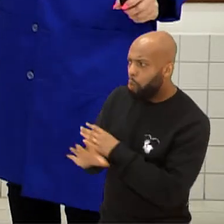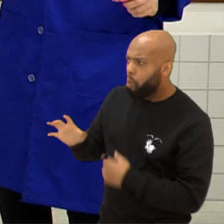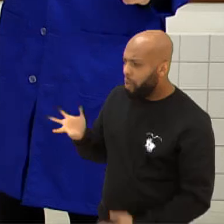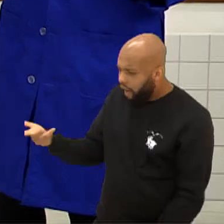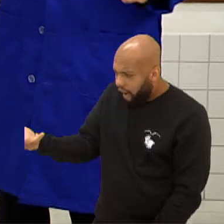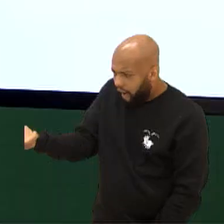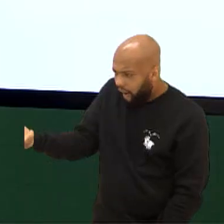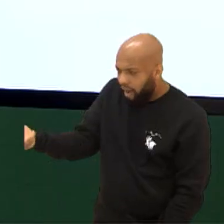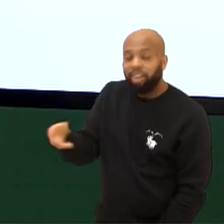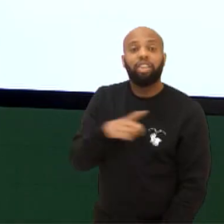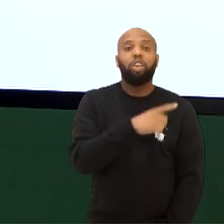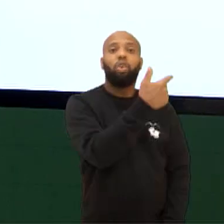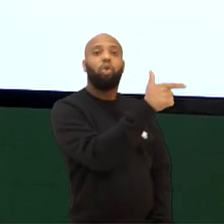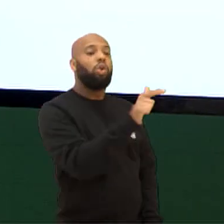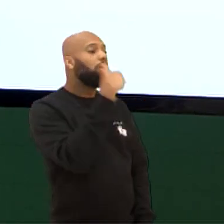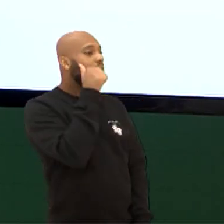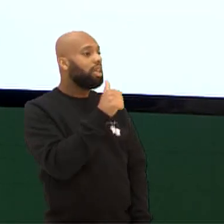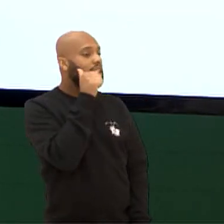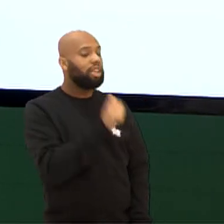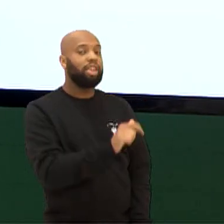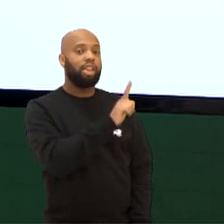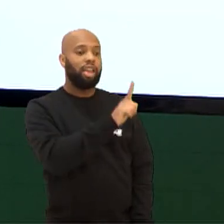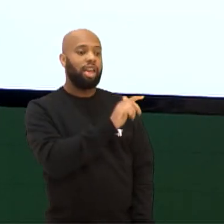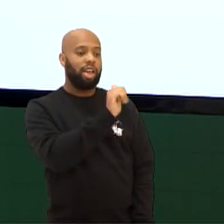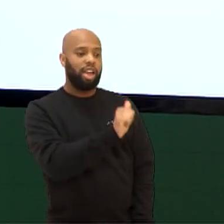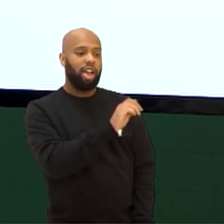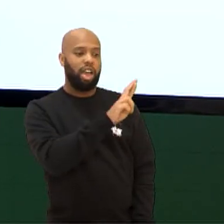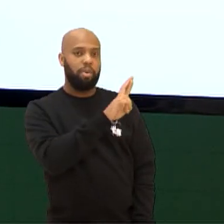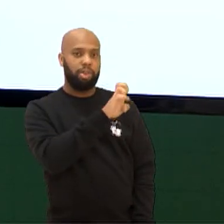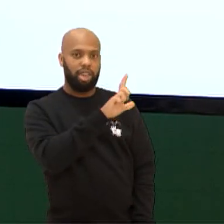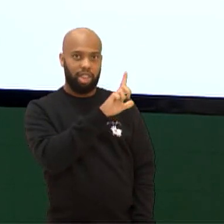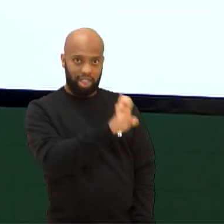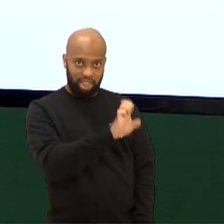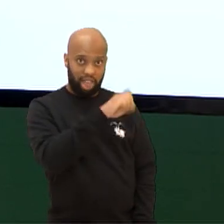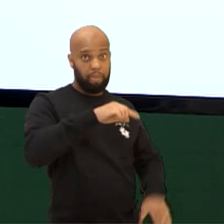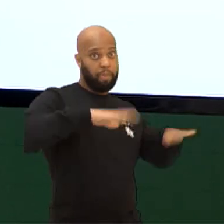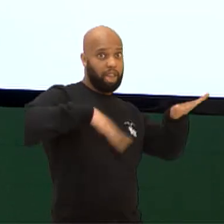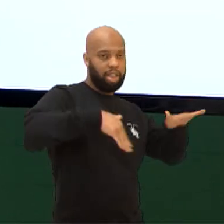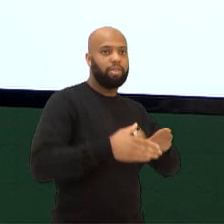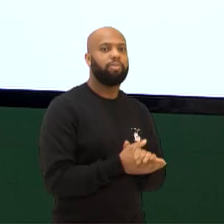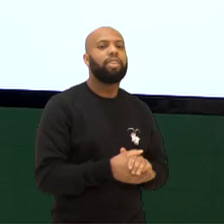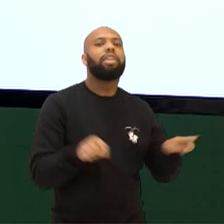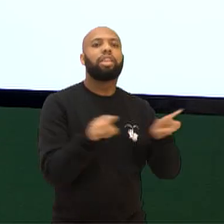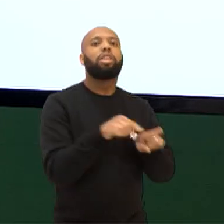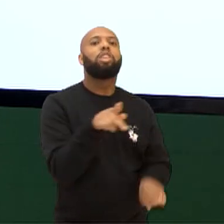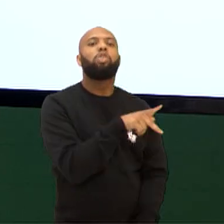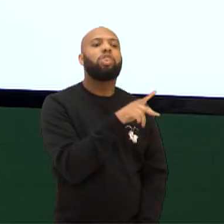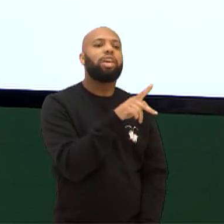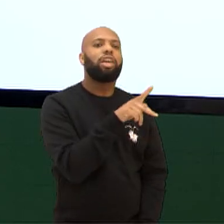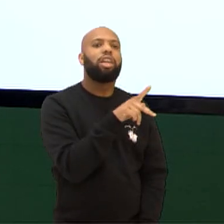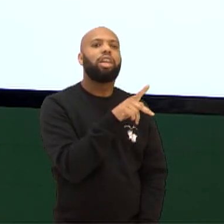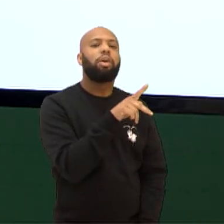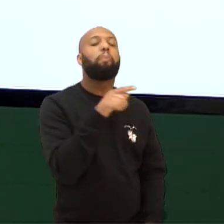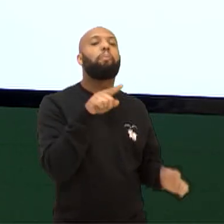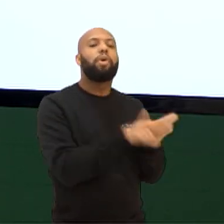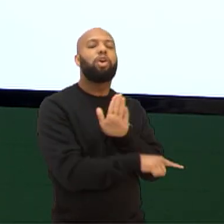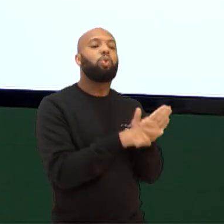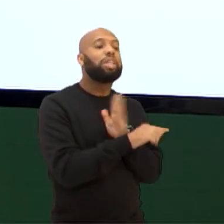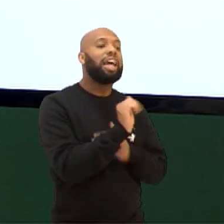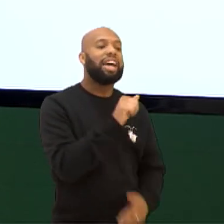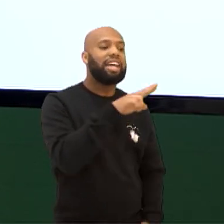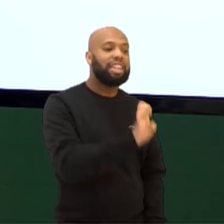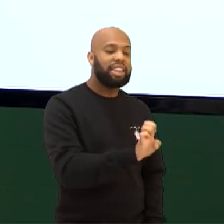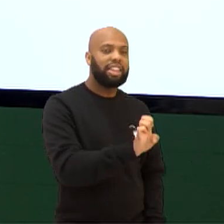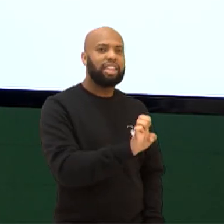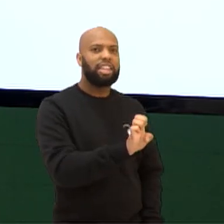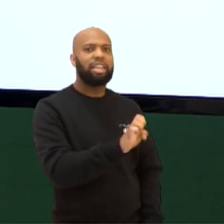rapidinho. Mais uma aqui, Gabriele do Pontal do Paraná. Anne, professora, pelo amor de Deus, manda